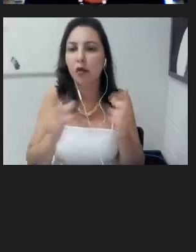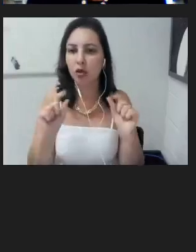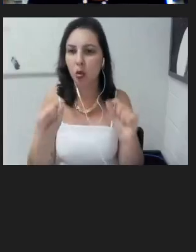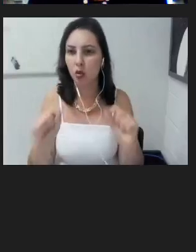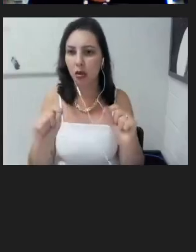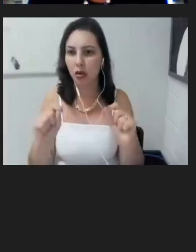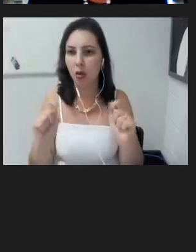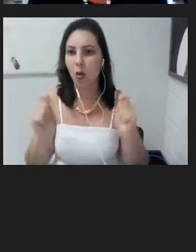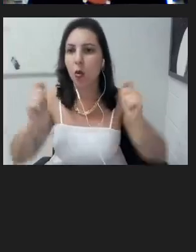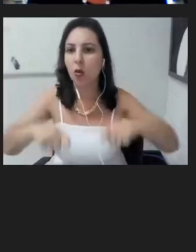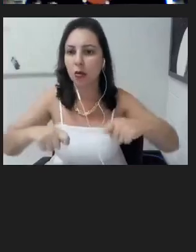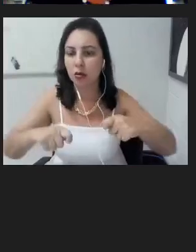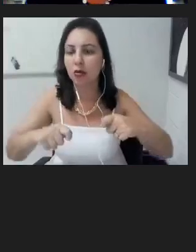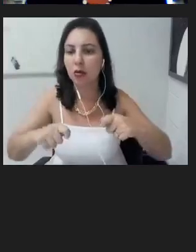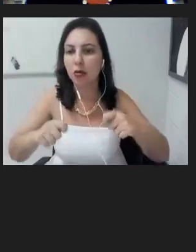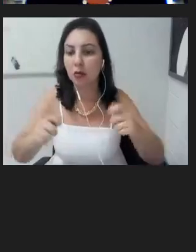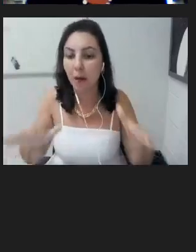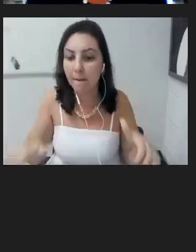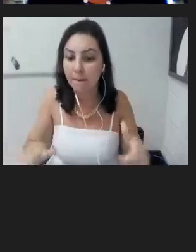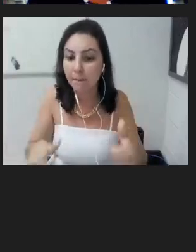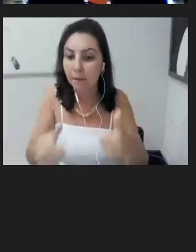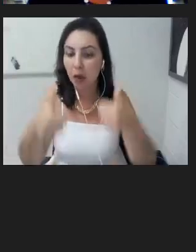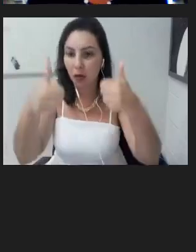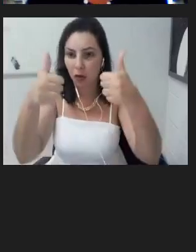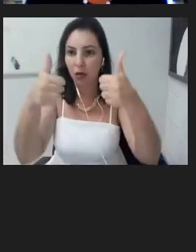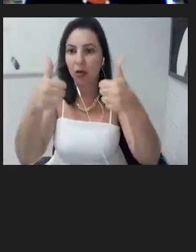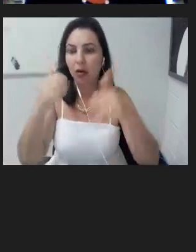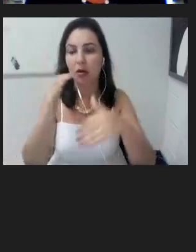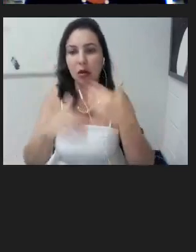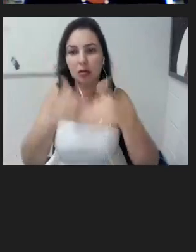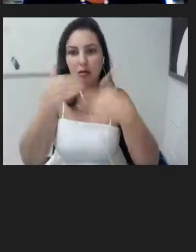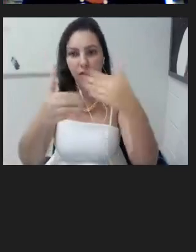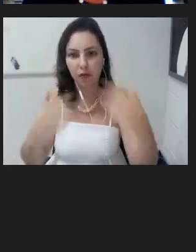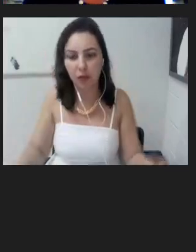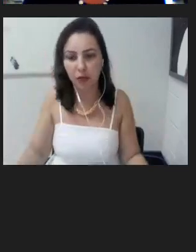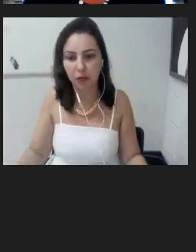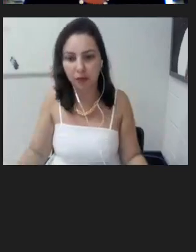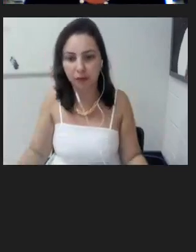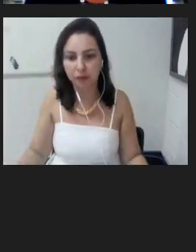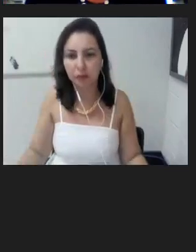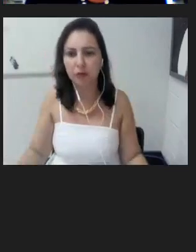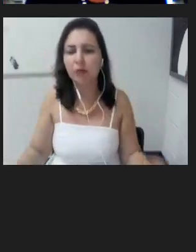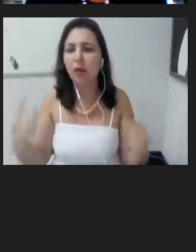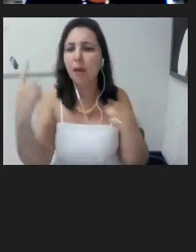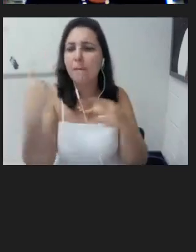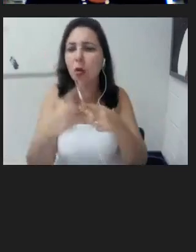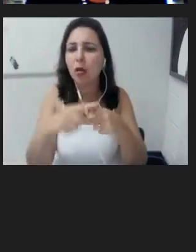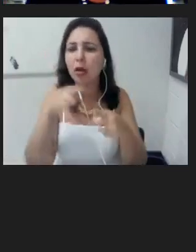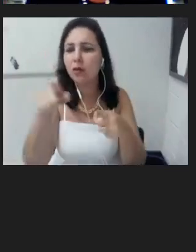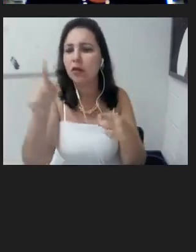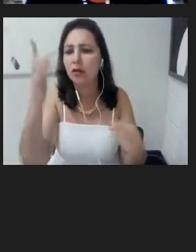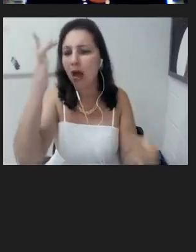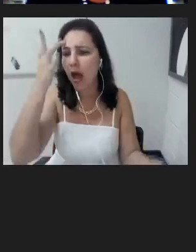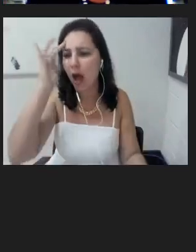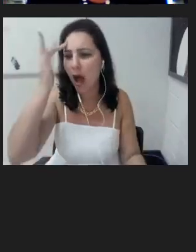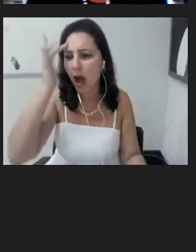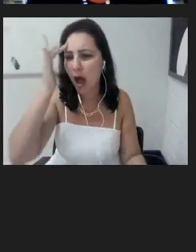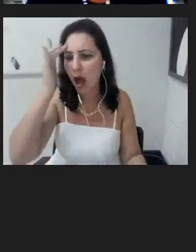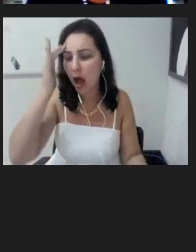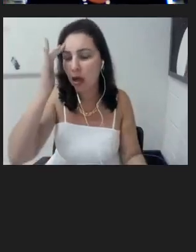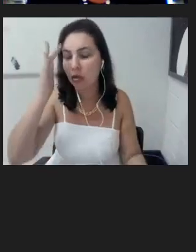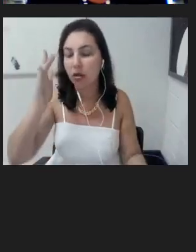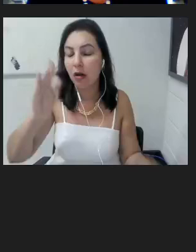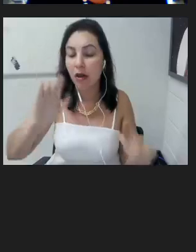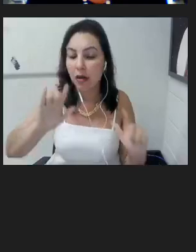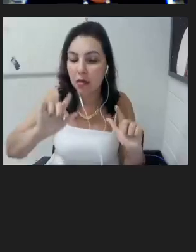condições para essa melhoria, para esse desenvolvimento. Por que, que você considera essa ação